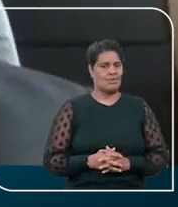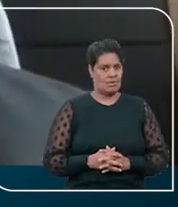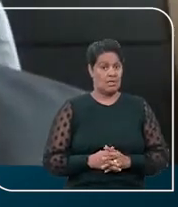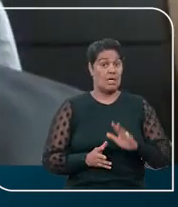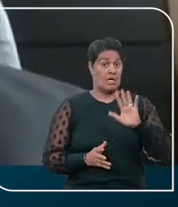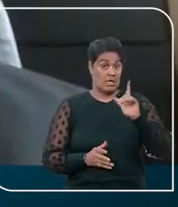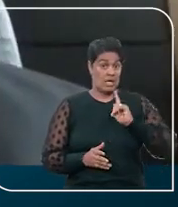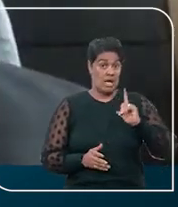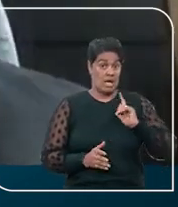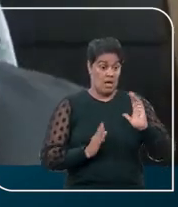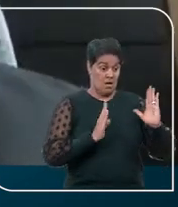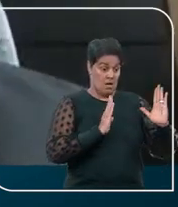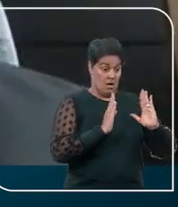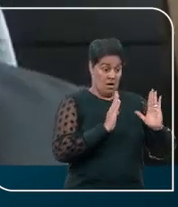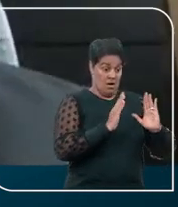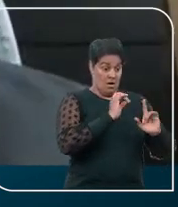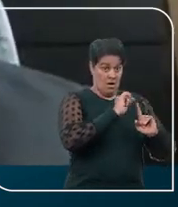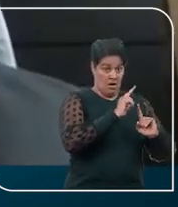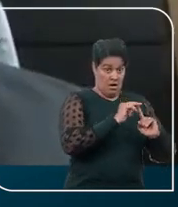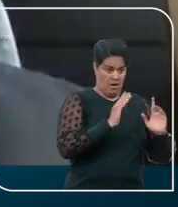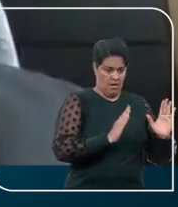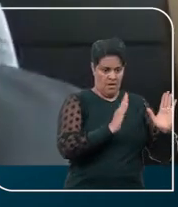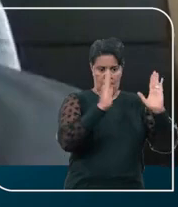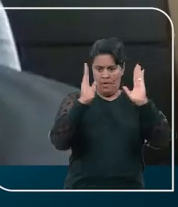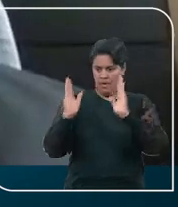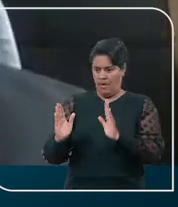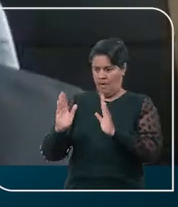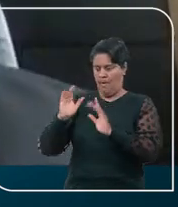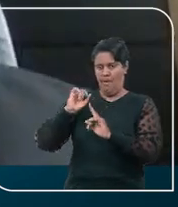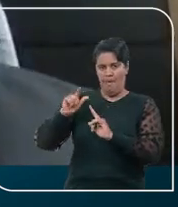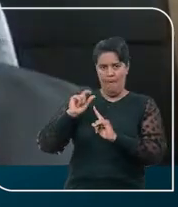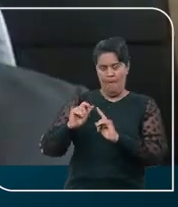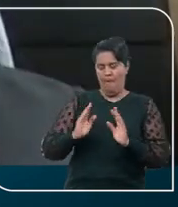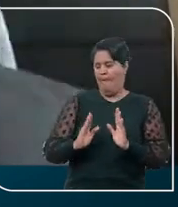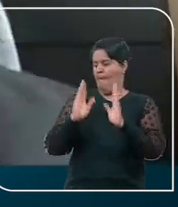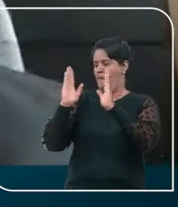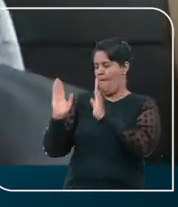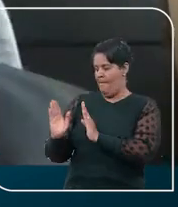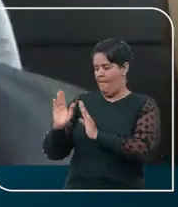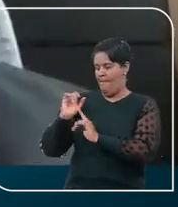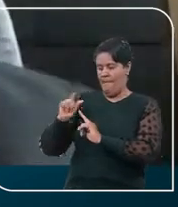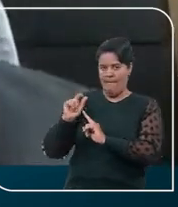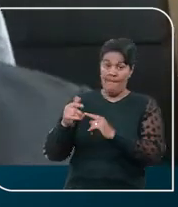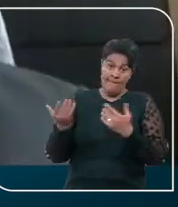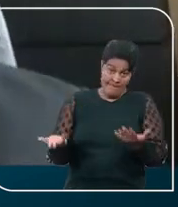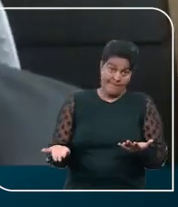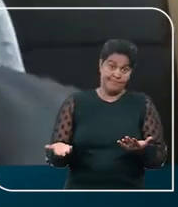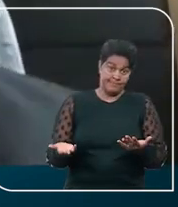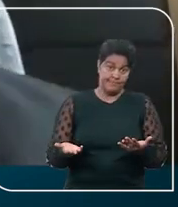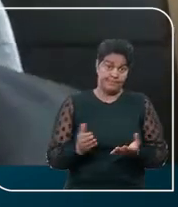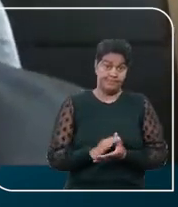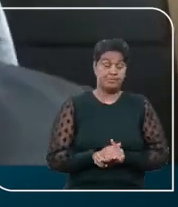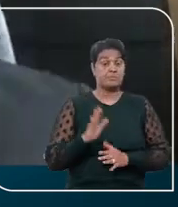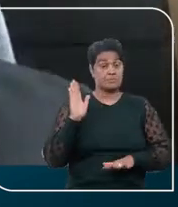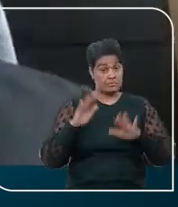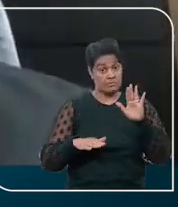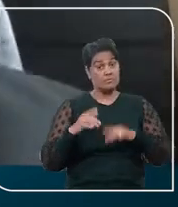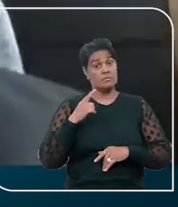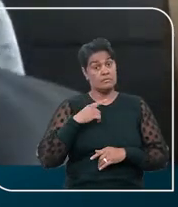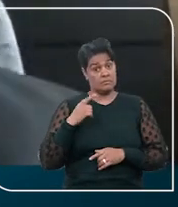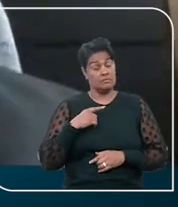e outra. Não é muito comum você emendar uma locação na outra e geralmente você tem um prazo ali 15, 45 dias, renovado por